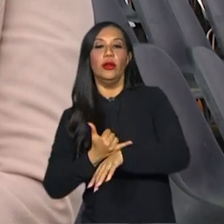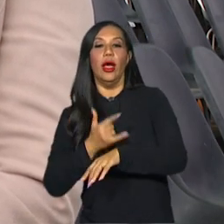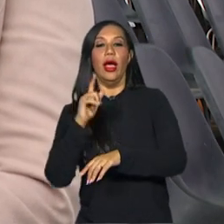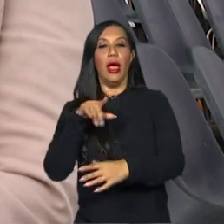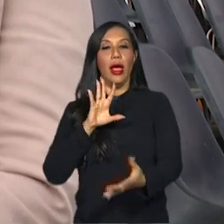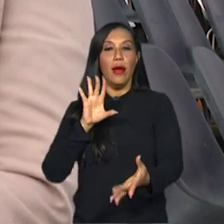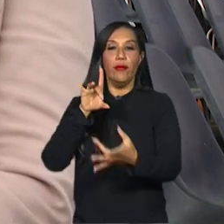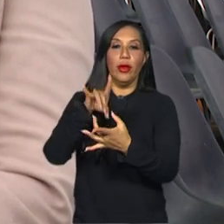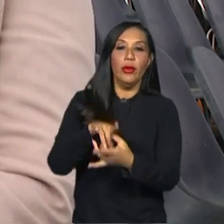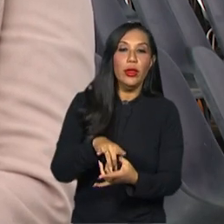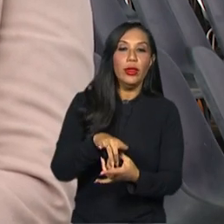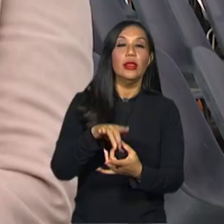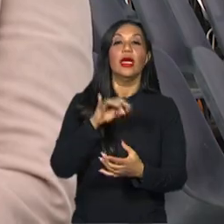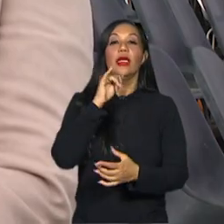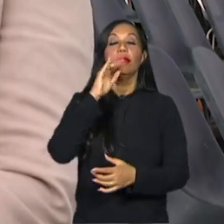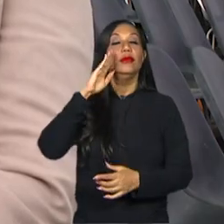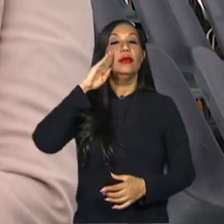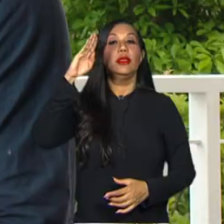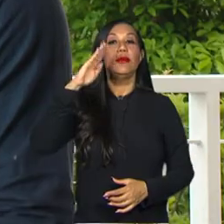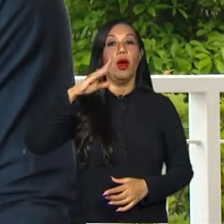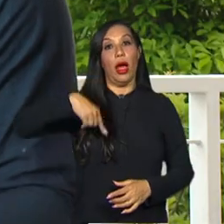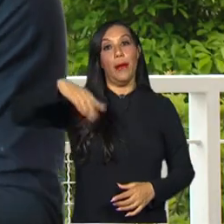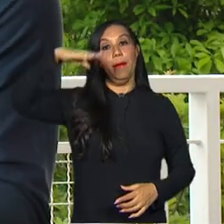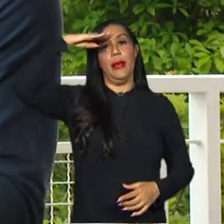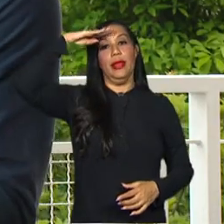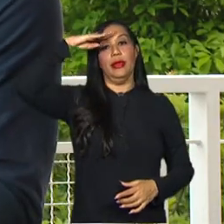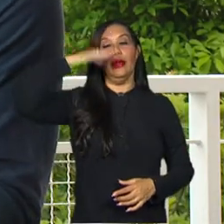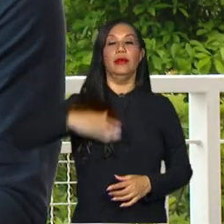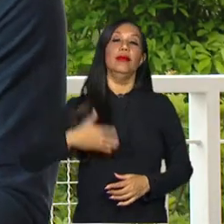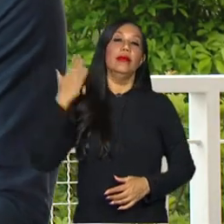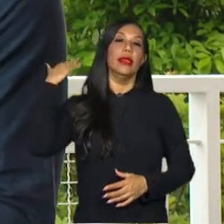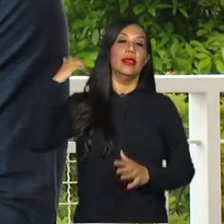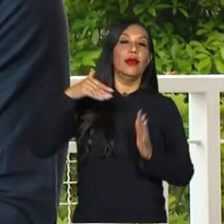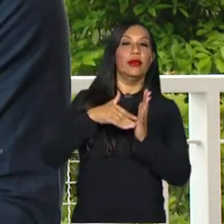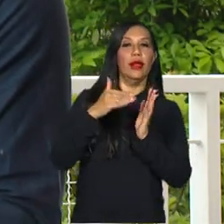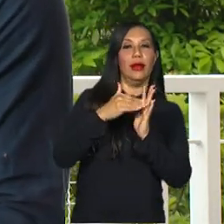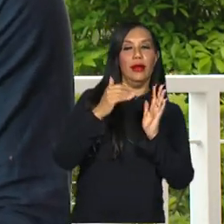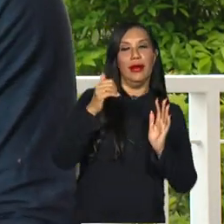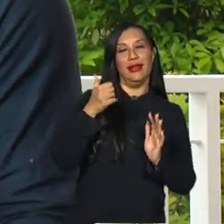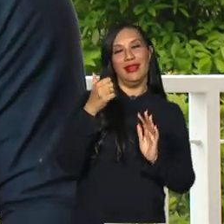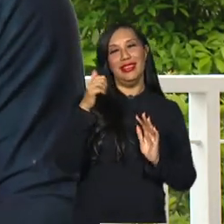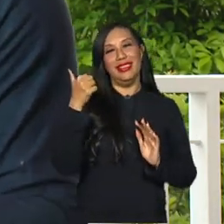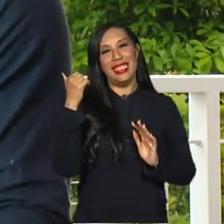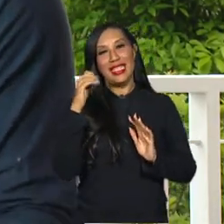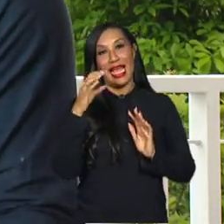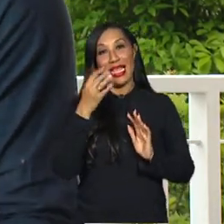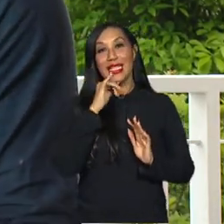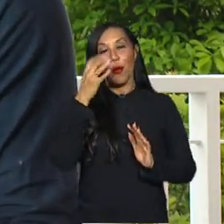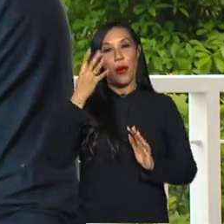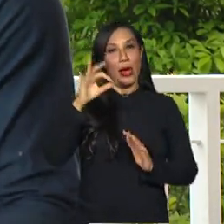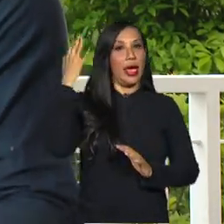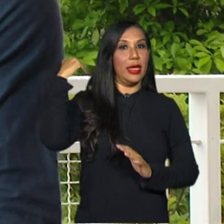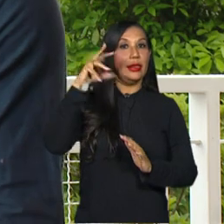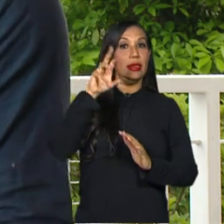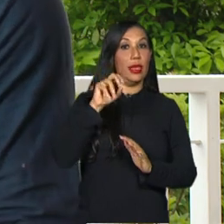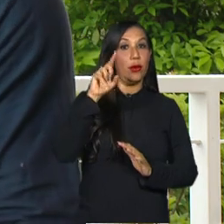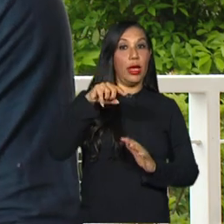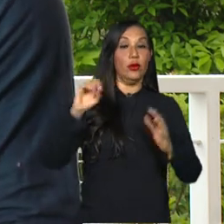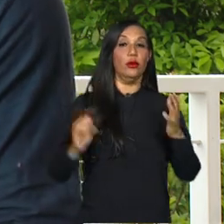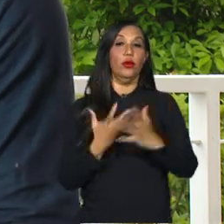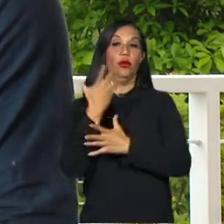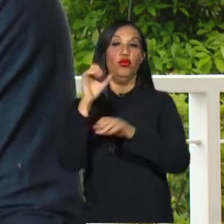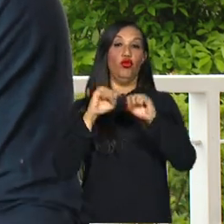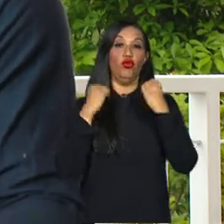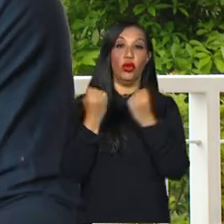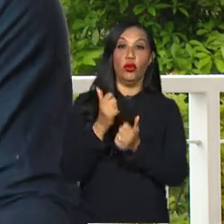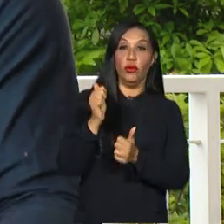vinculado ao regime militar. Já no final da década de 40, início da década de 50, ali em Volta Redonda, é criar um estádio de futebol,